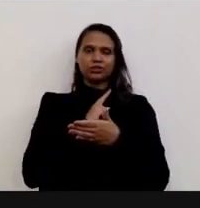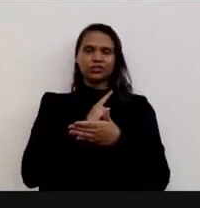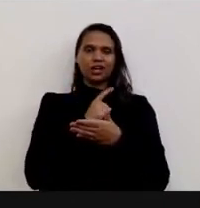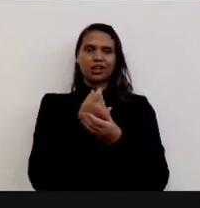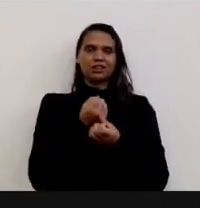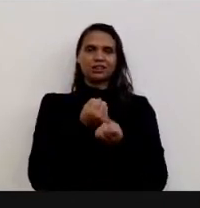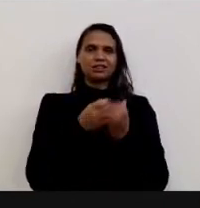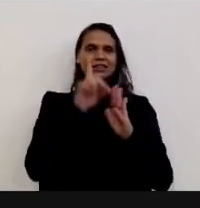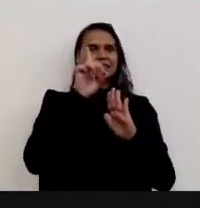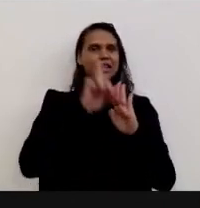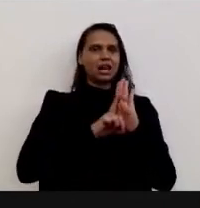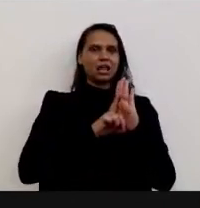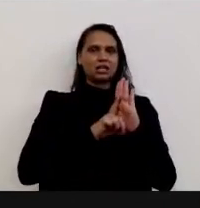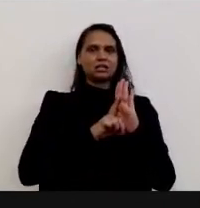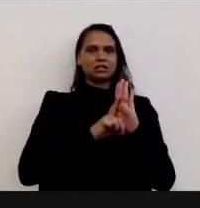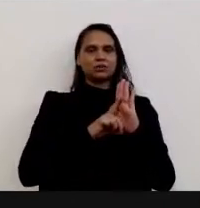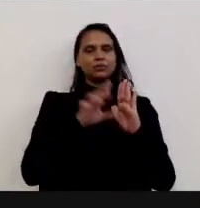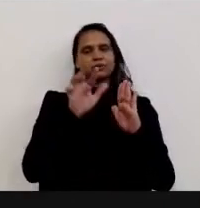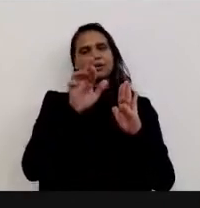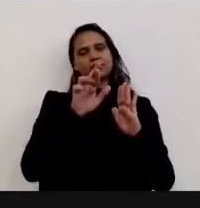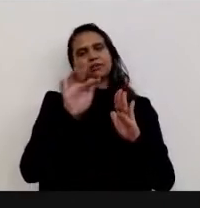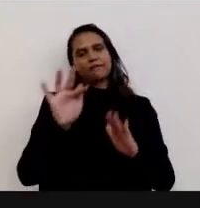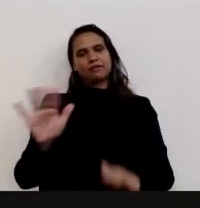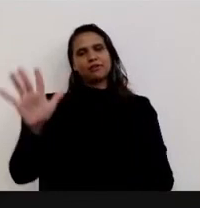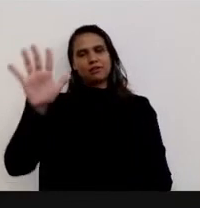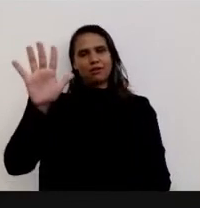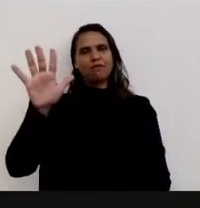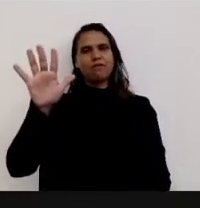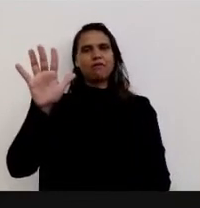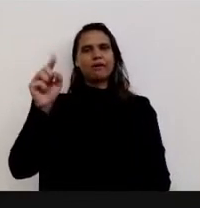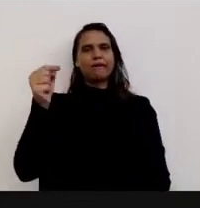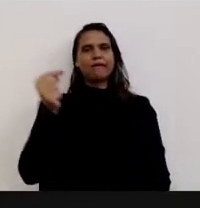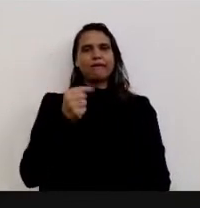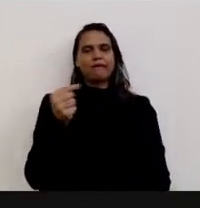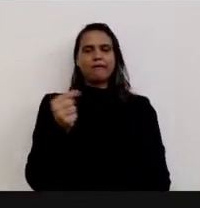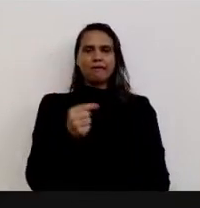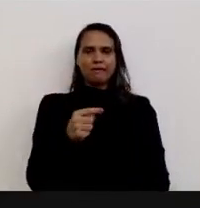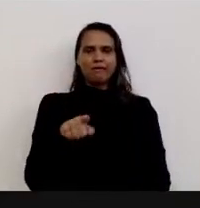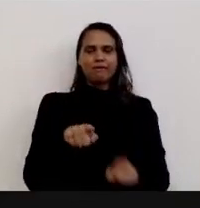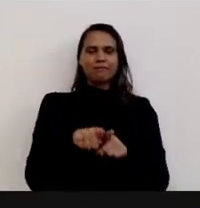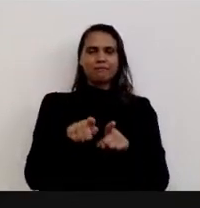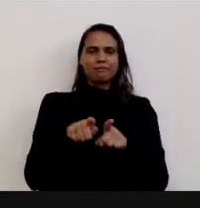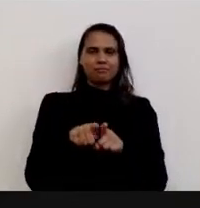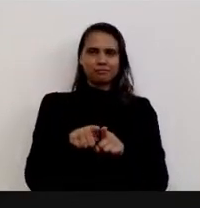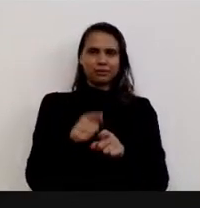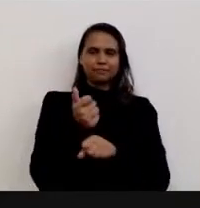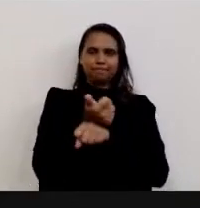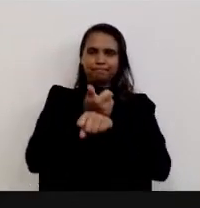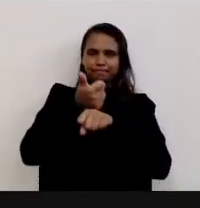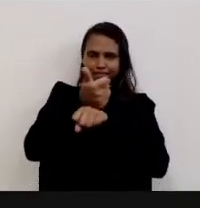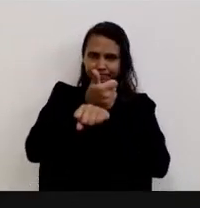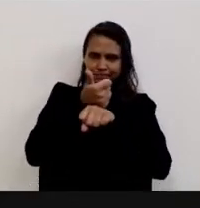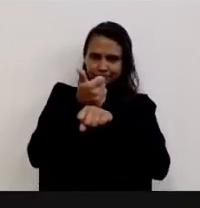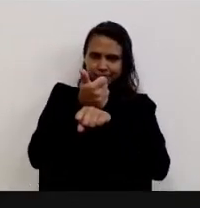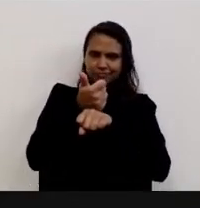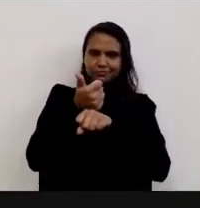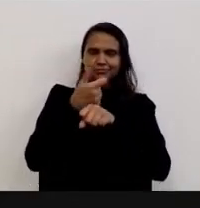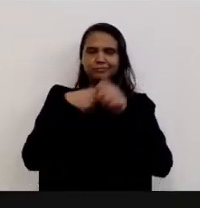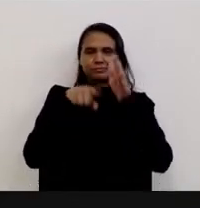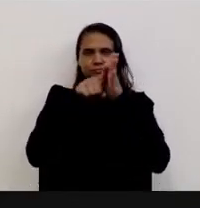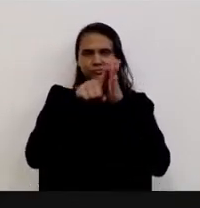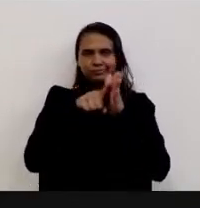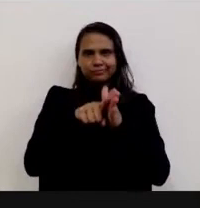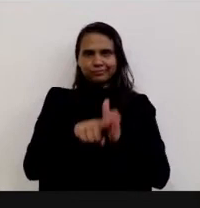fez após o envio do resumo, e só essa modificação já aumentou a qualidade, né, a acurácia.